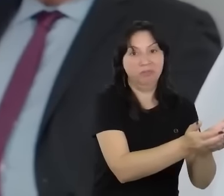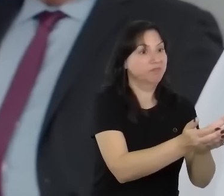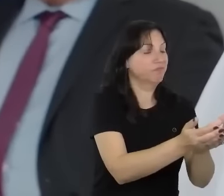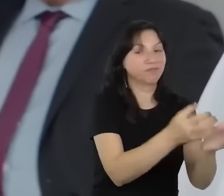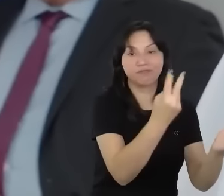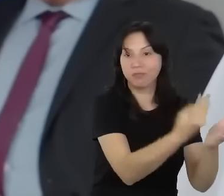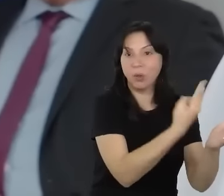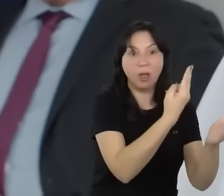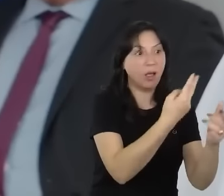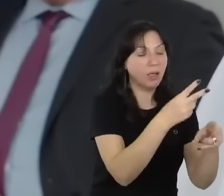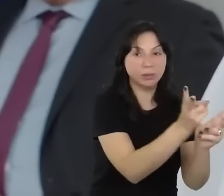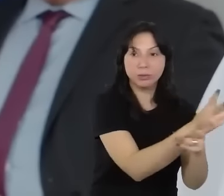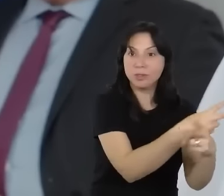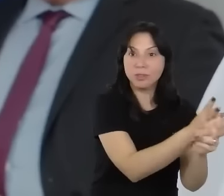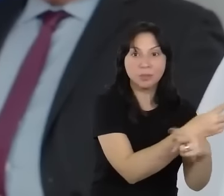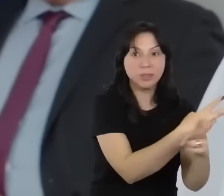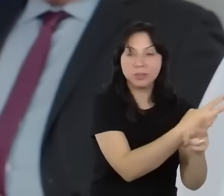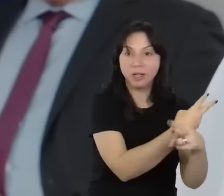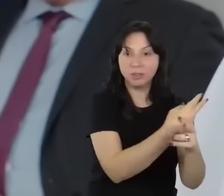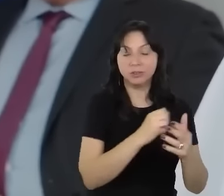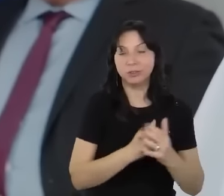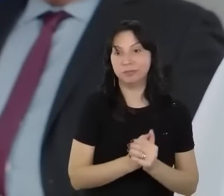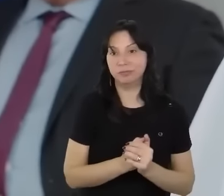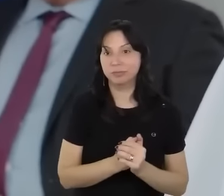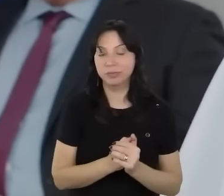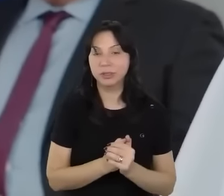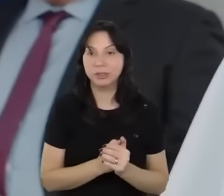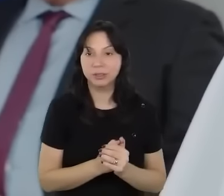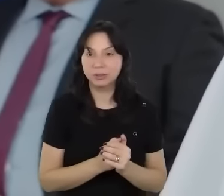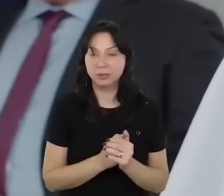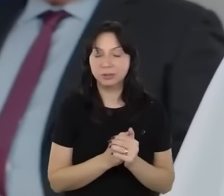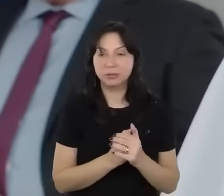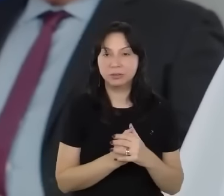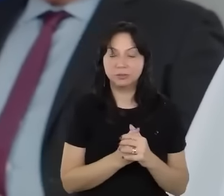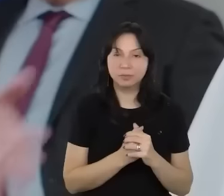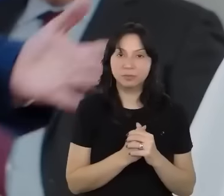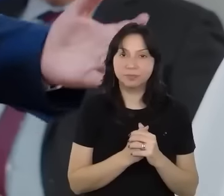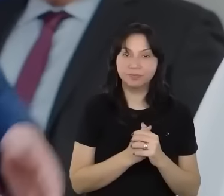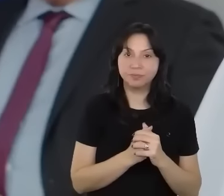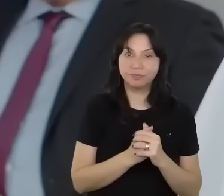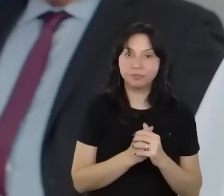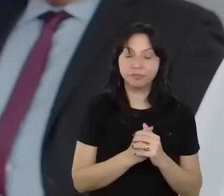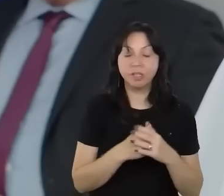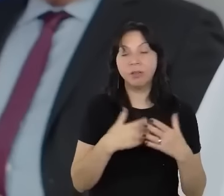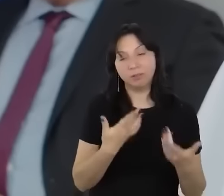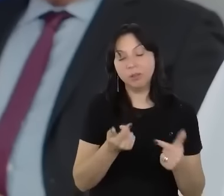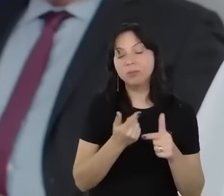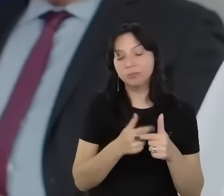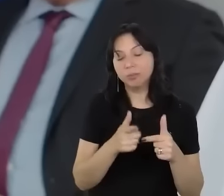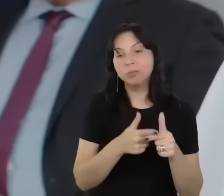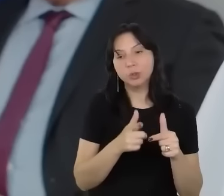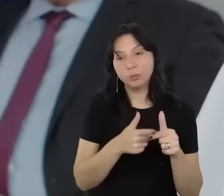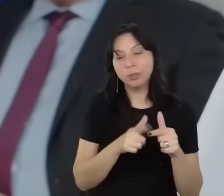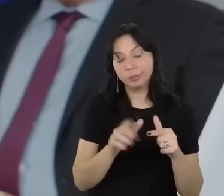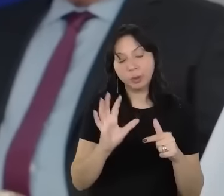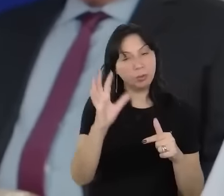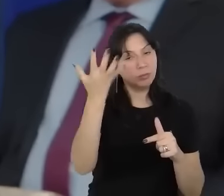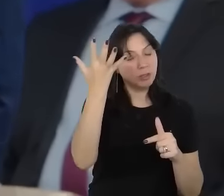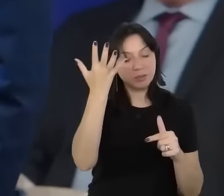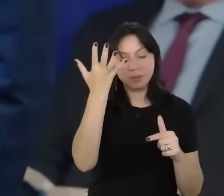porque Jesus os compeliu a fazer isso e a crise Chega